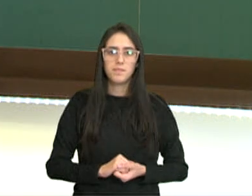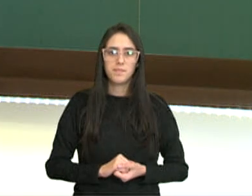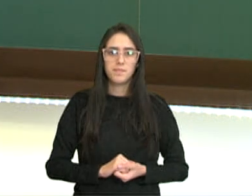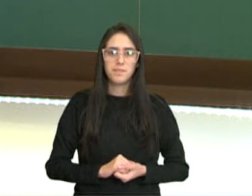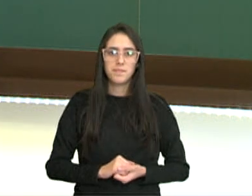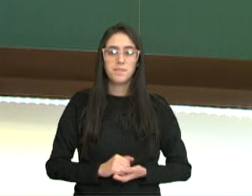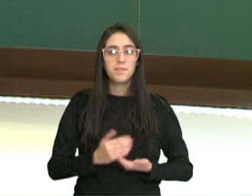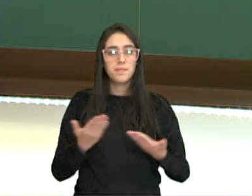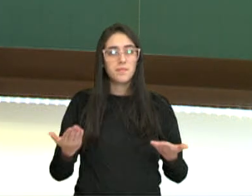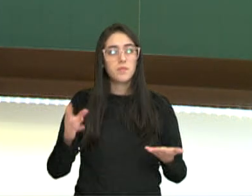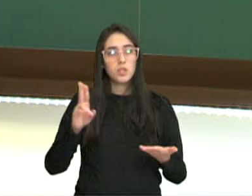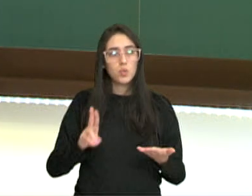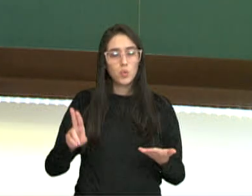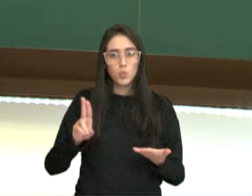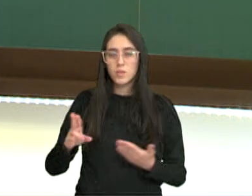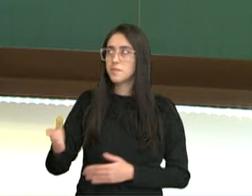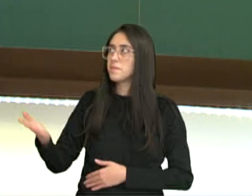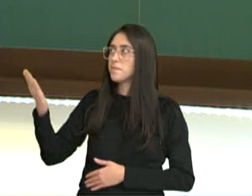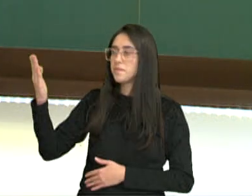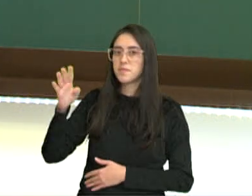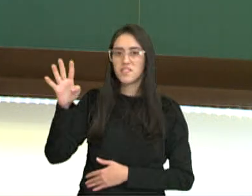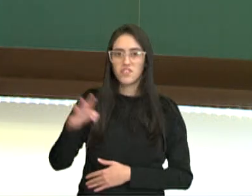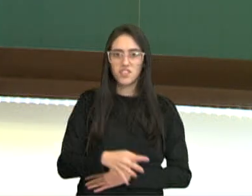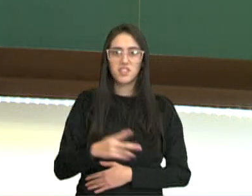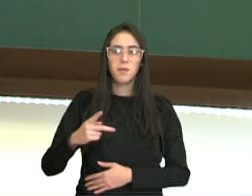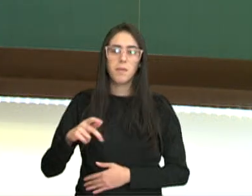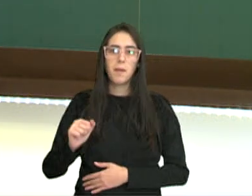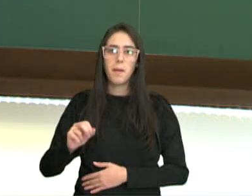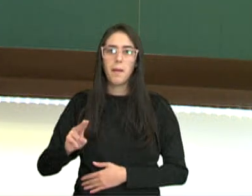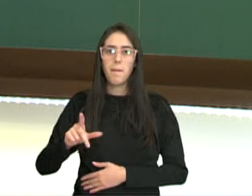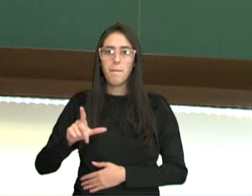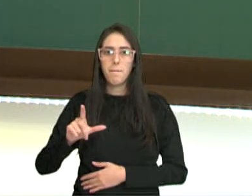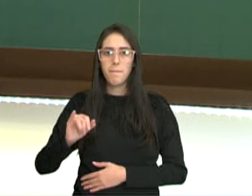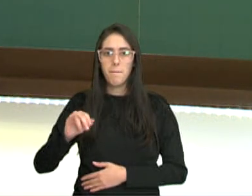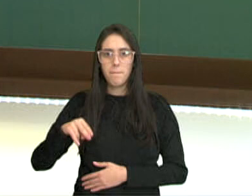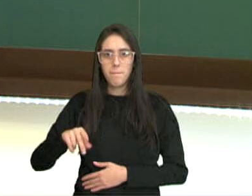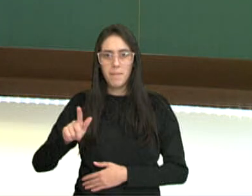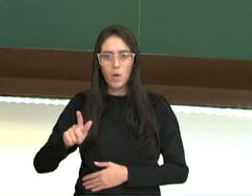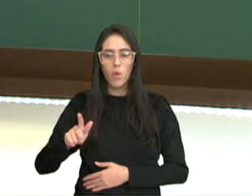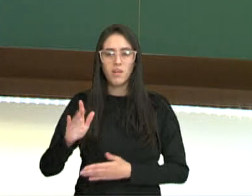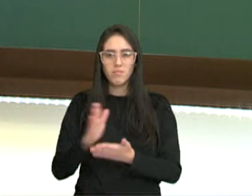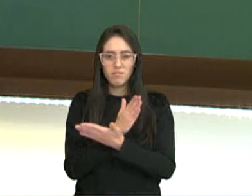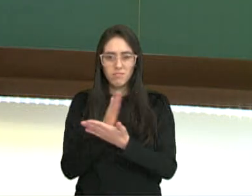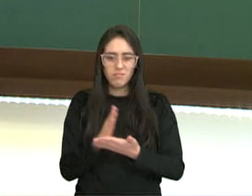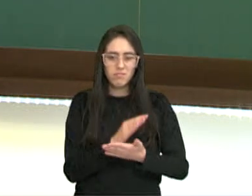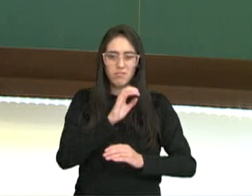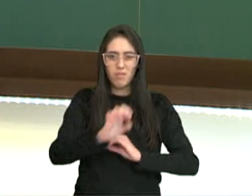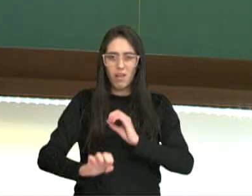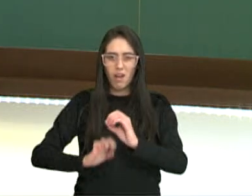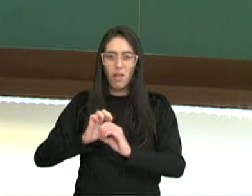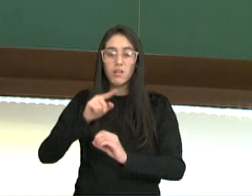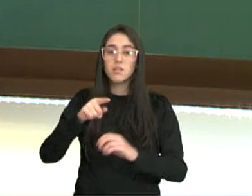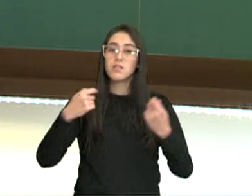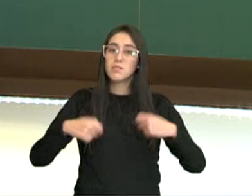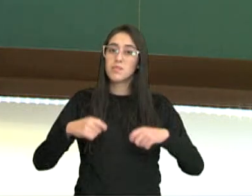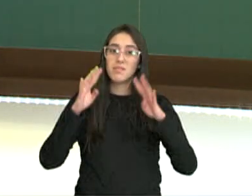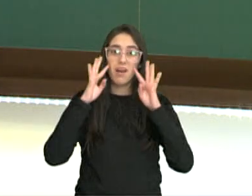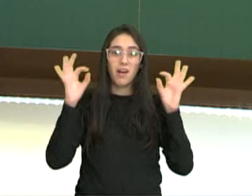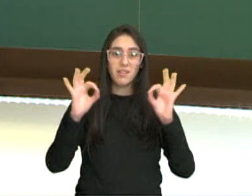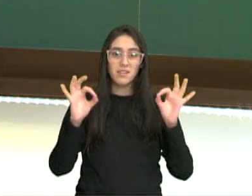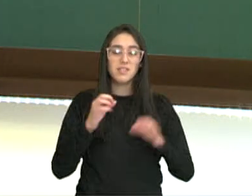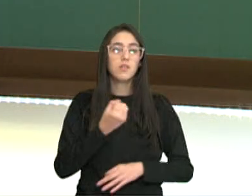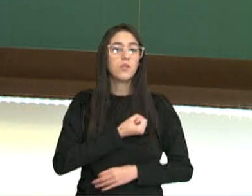E aí, para utilizar o diagrama de Linus Pauling, para você fazer a distribuição eletrônica, tem que prestar atenção em algumas coisas. Então, o